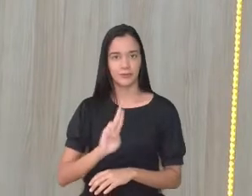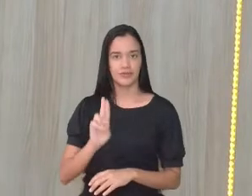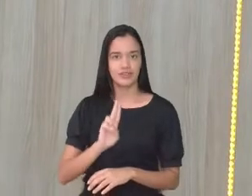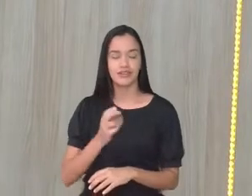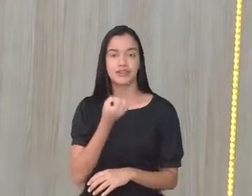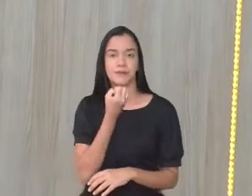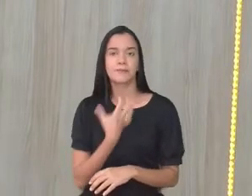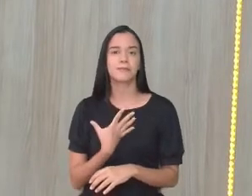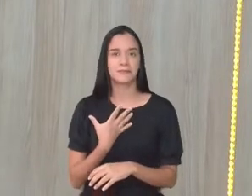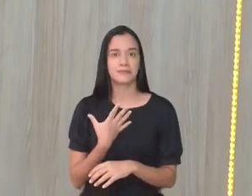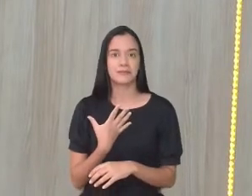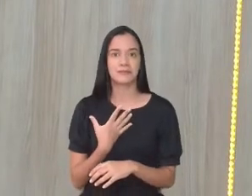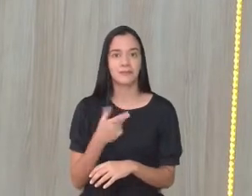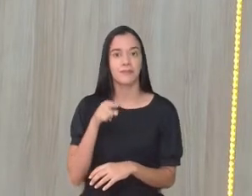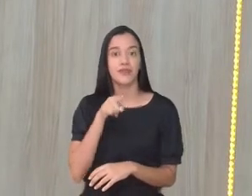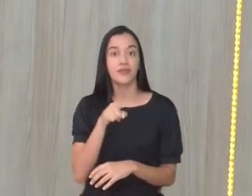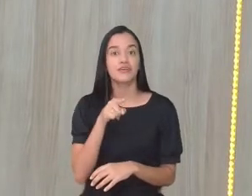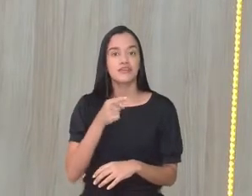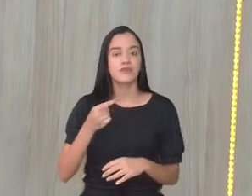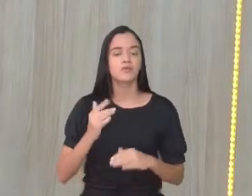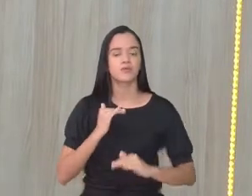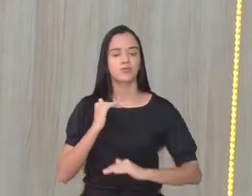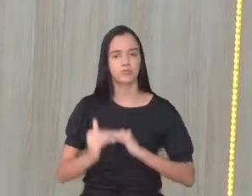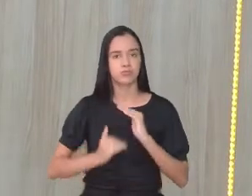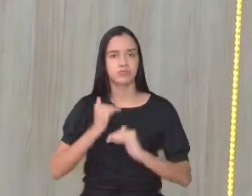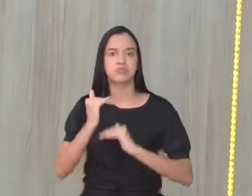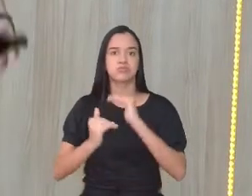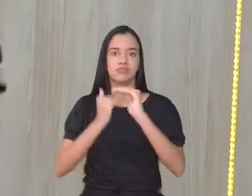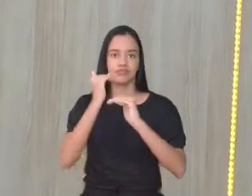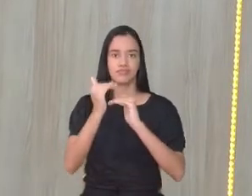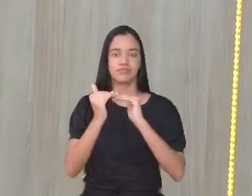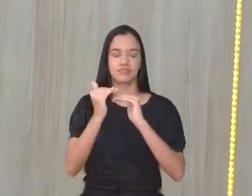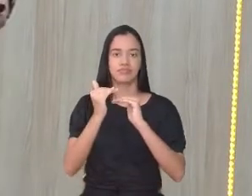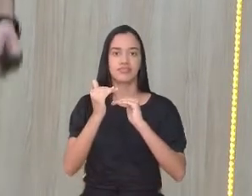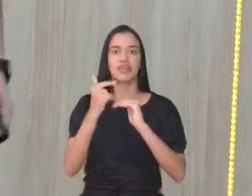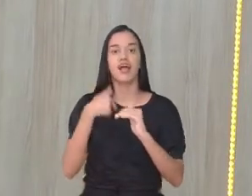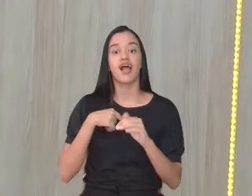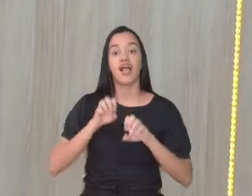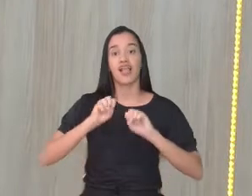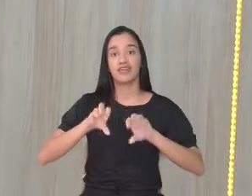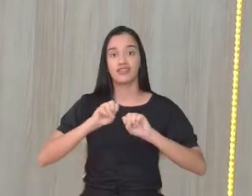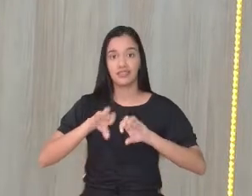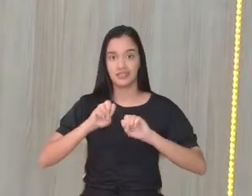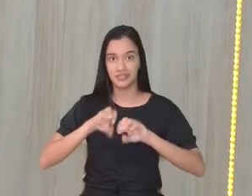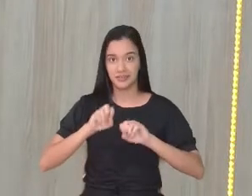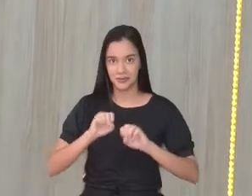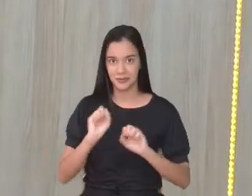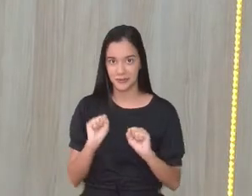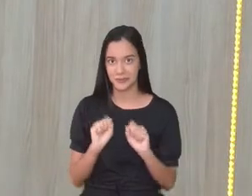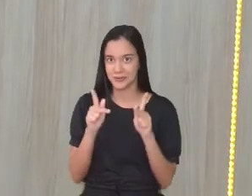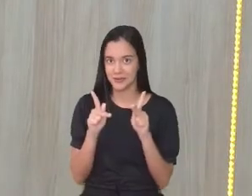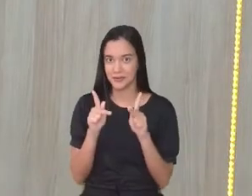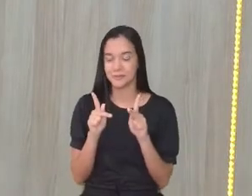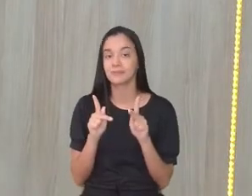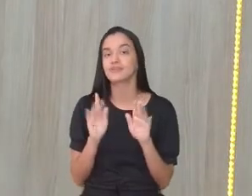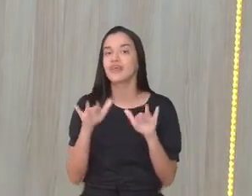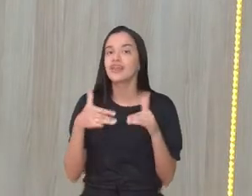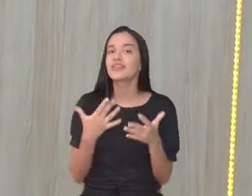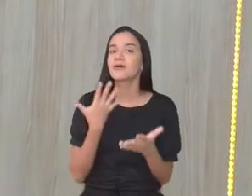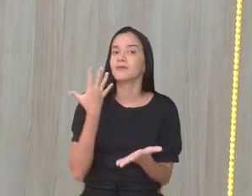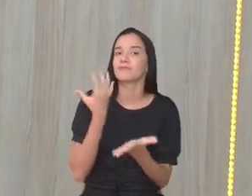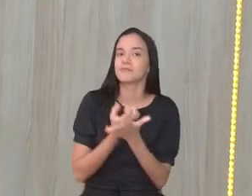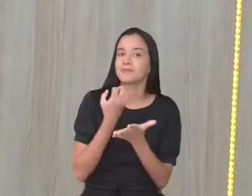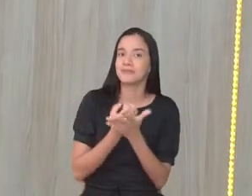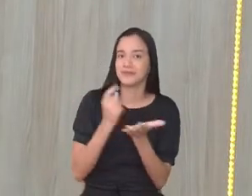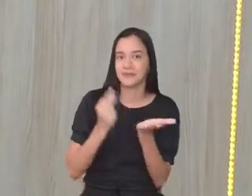o benefício, para que você possa crescer aí em relação à educação. Belezinha? Então, baixa o